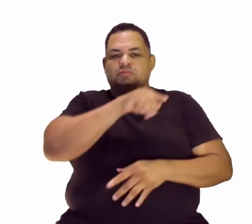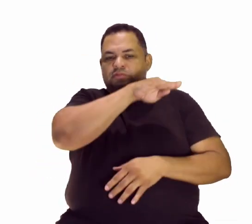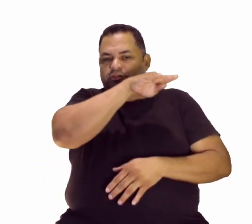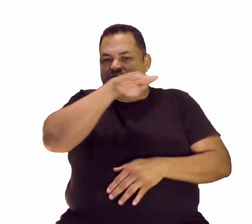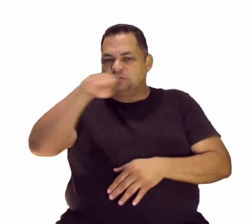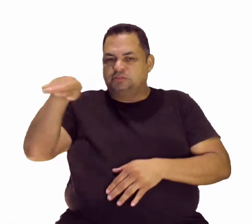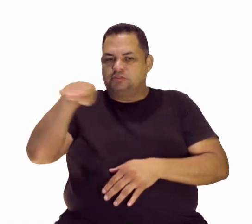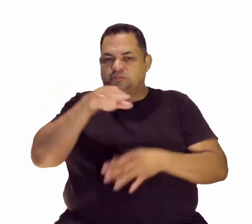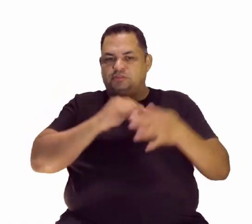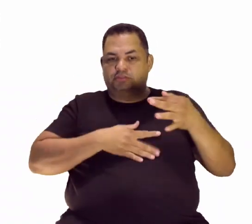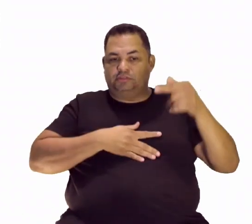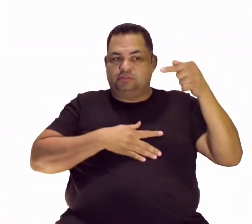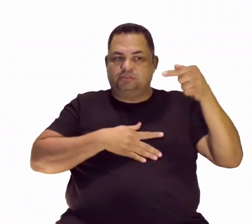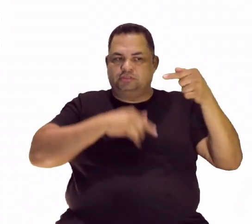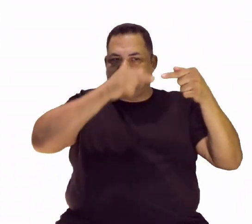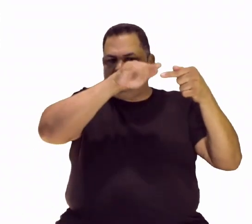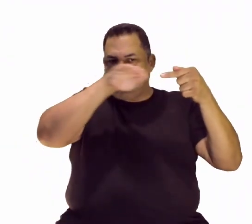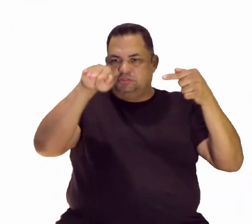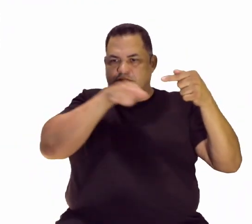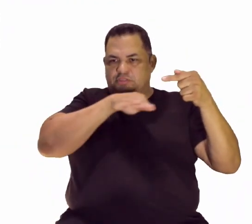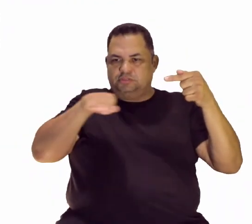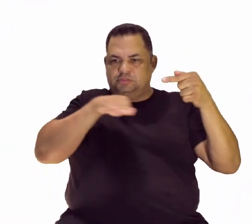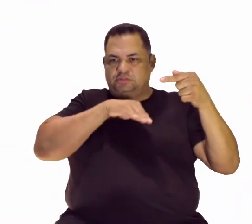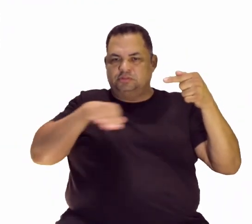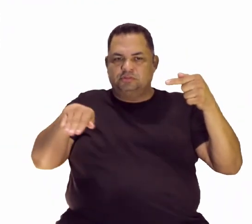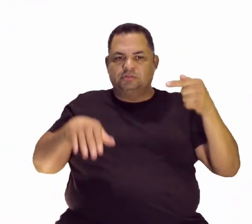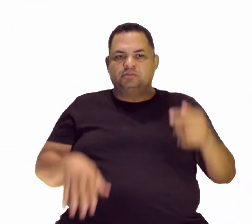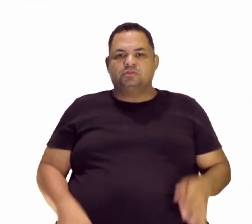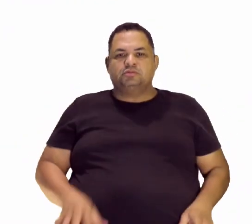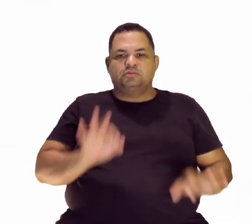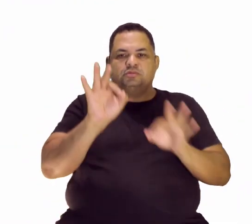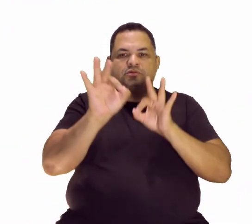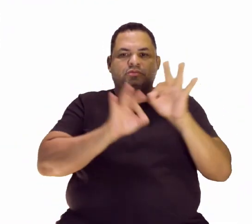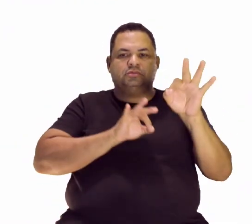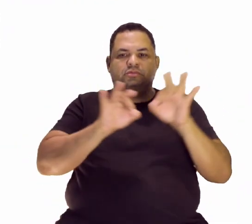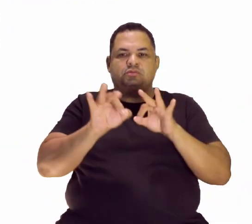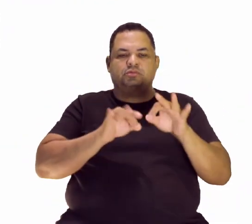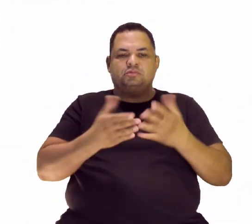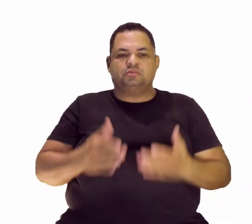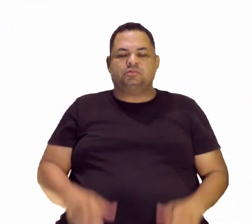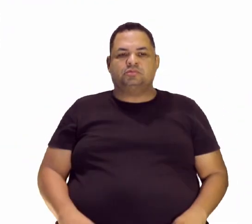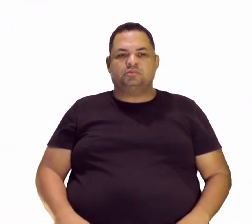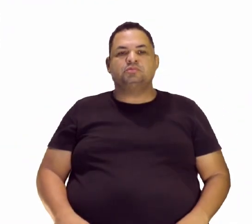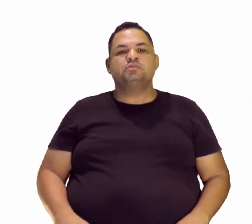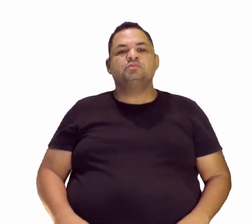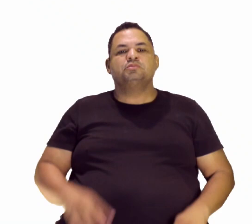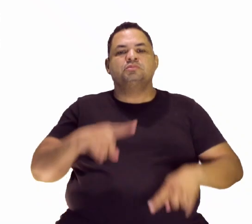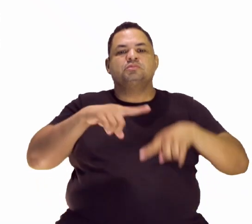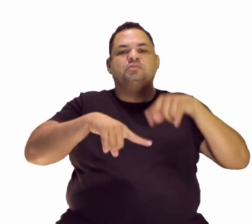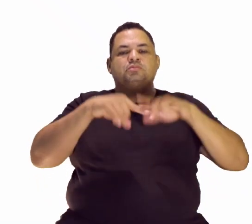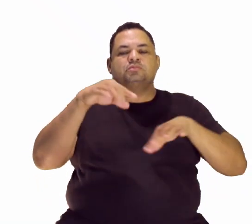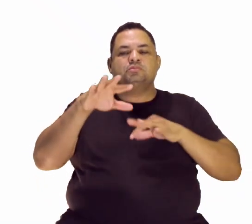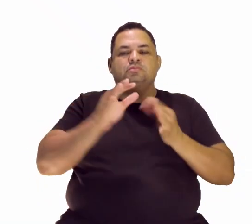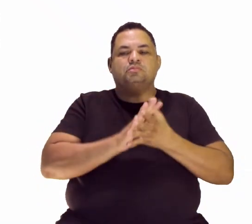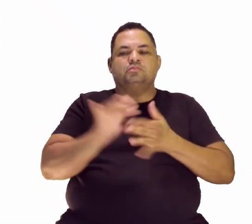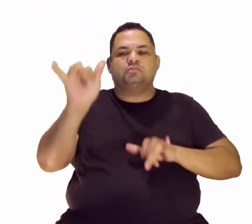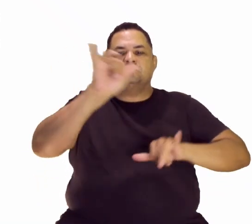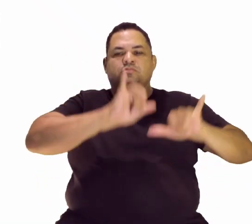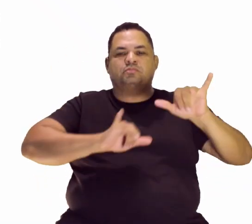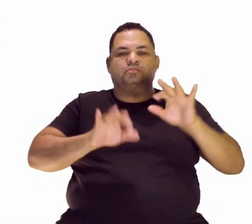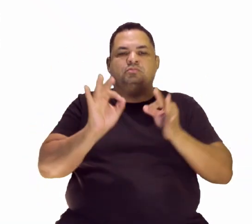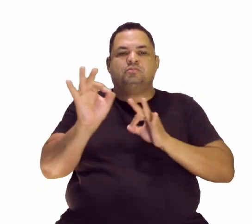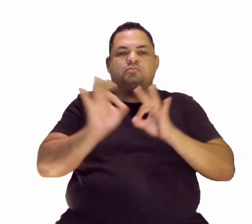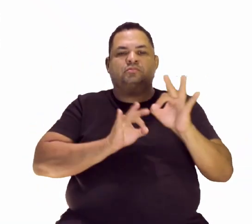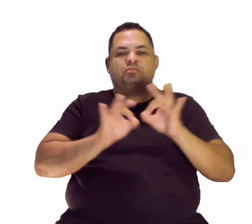são 7 períodos, não é isso? Eles estão organizados, os elementos químicos, nas